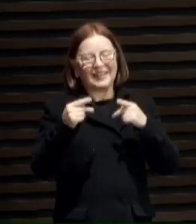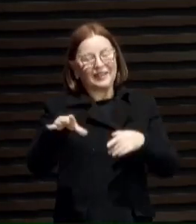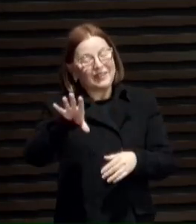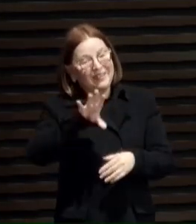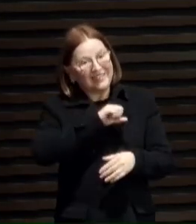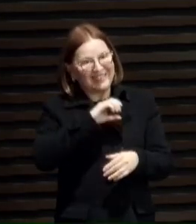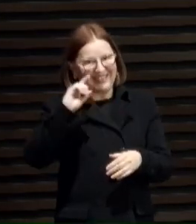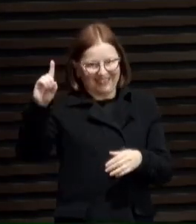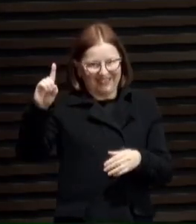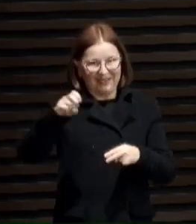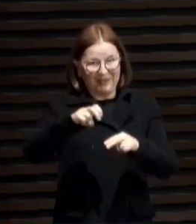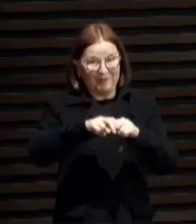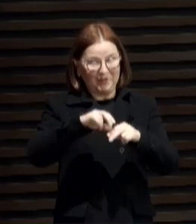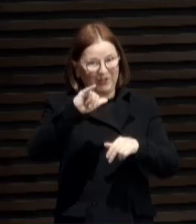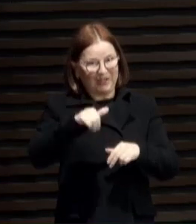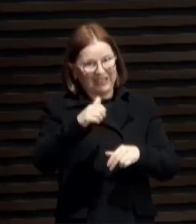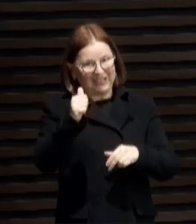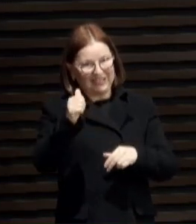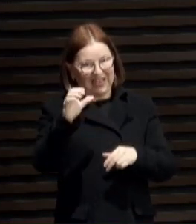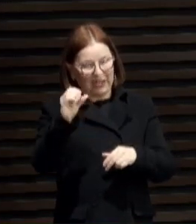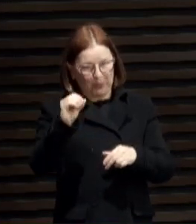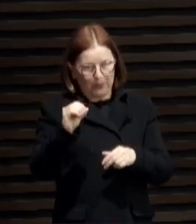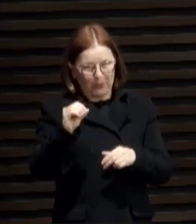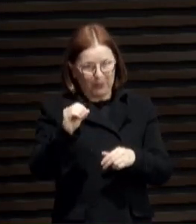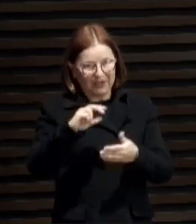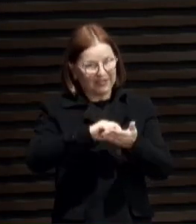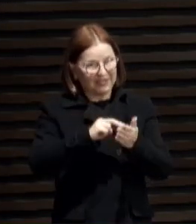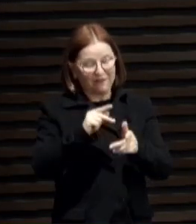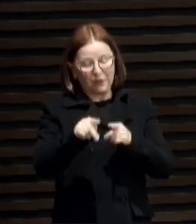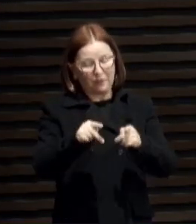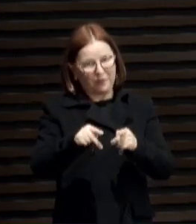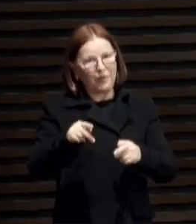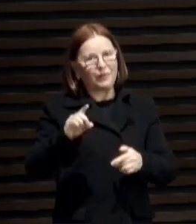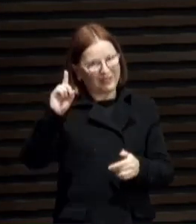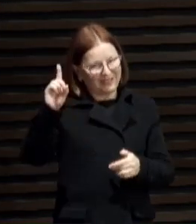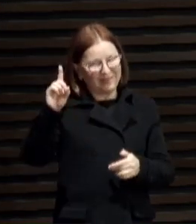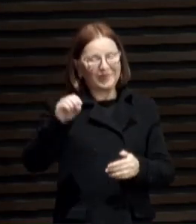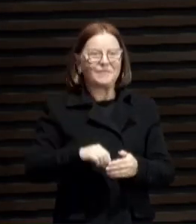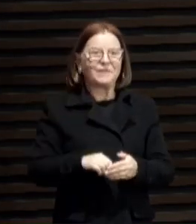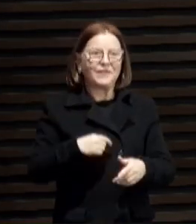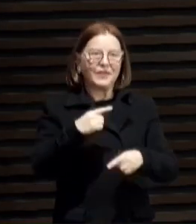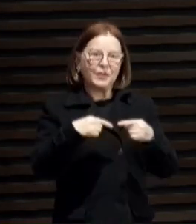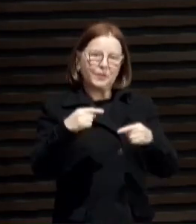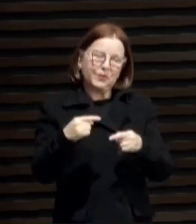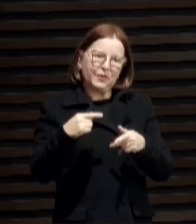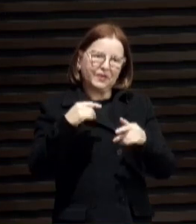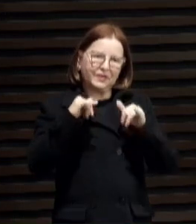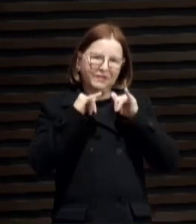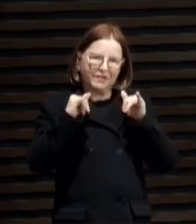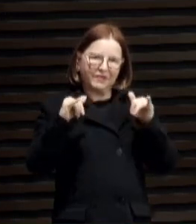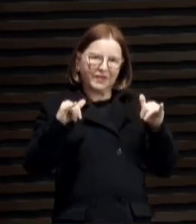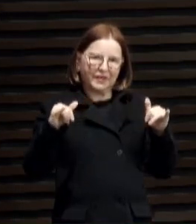de Deus por Jacó, que é a representação do povo de Deus, de Israel. Depois ele fala sobre